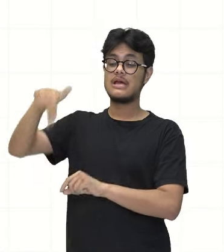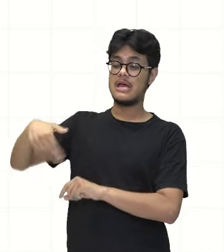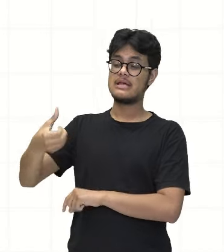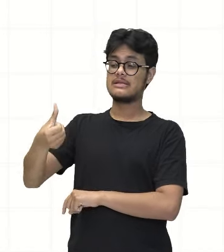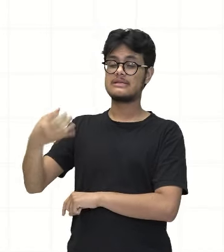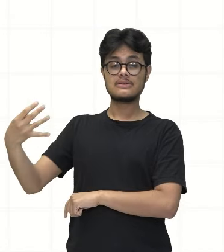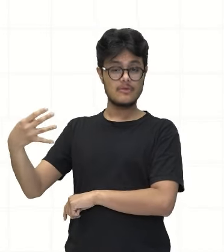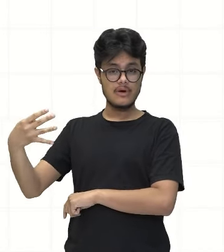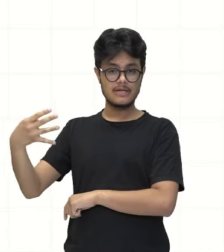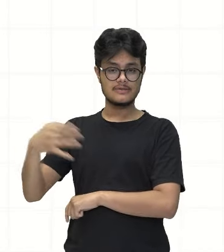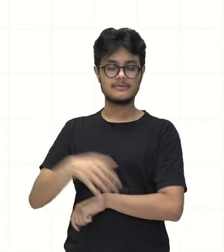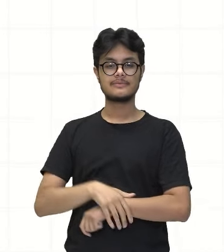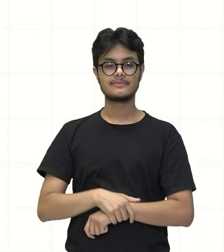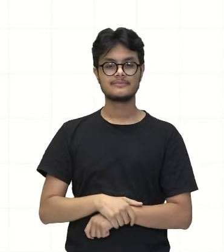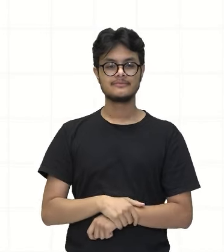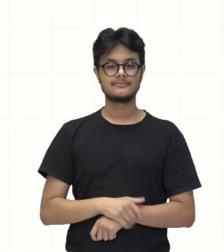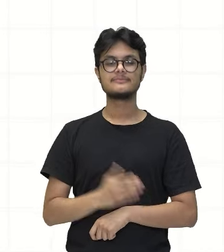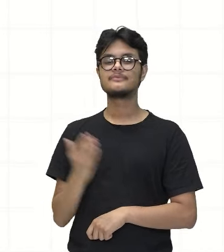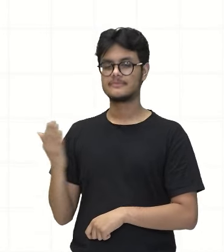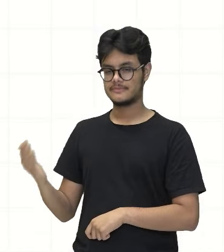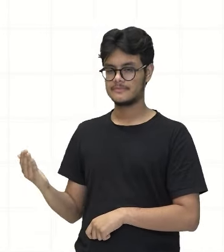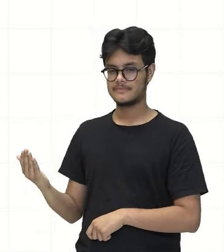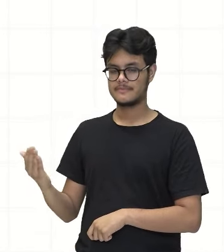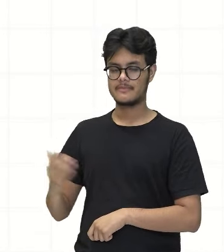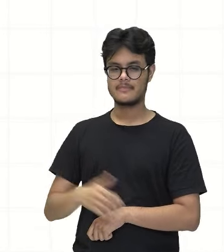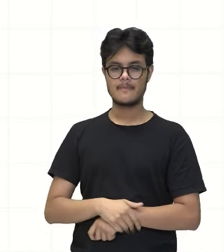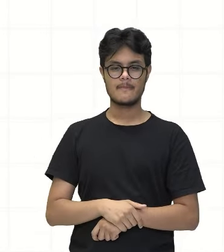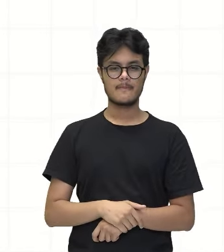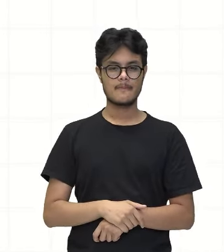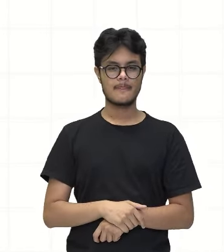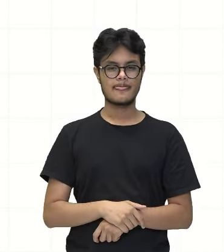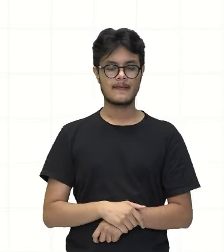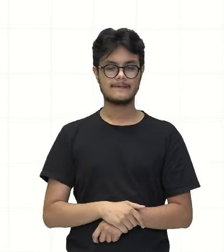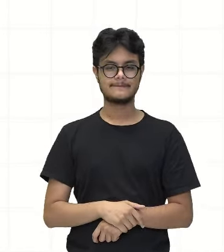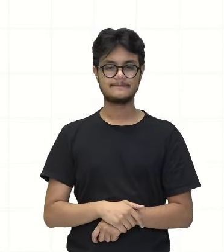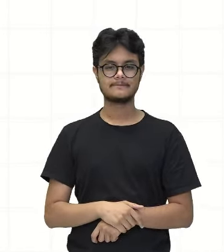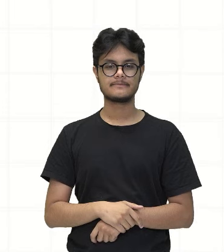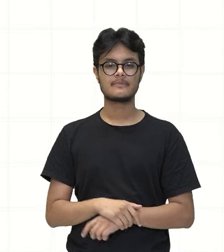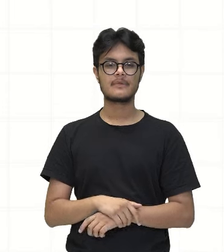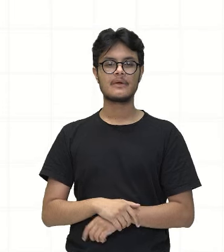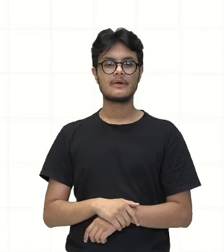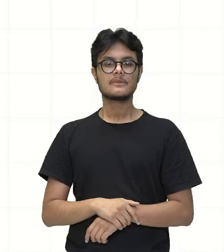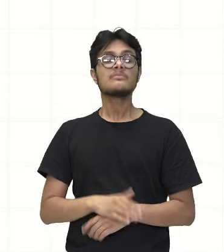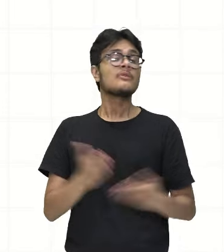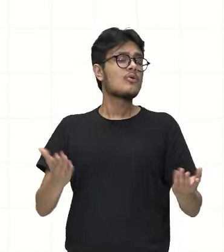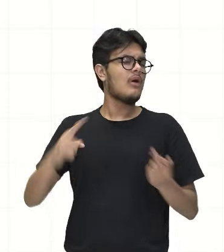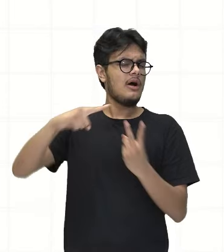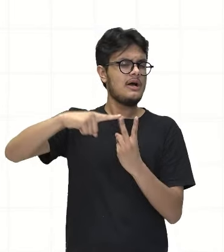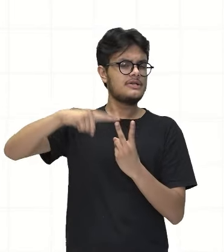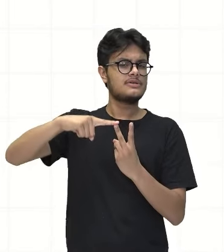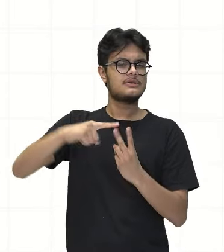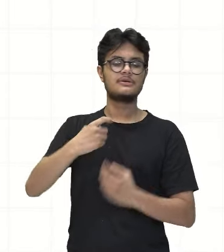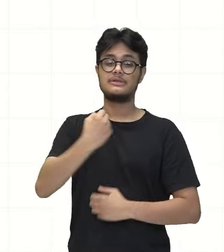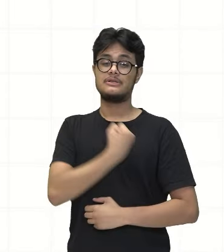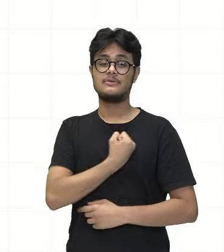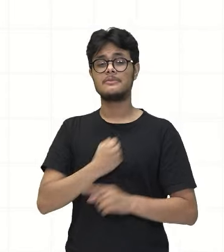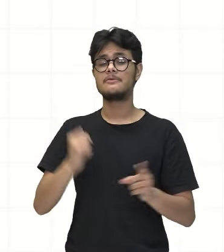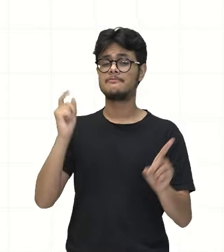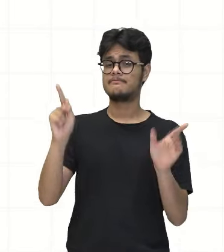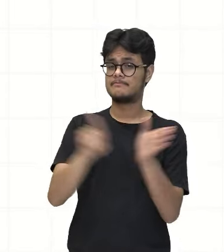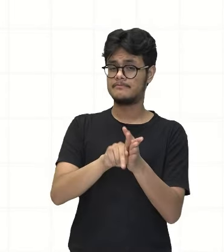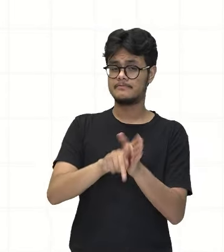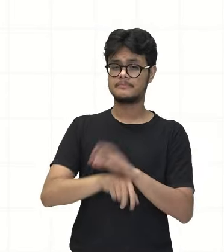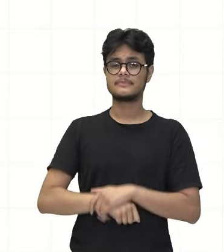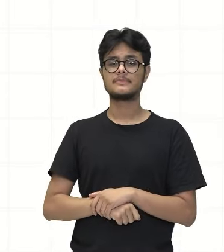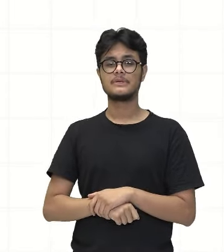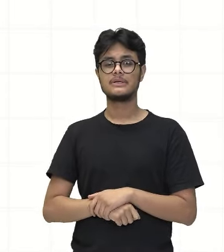vezes 64, né? Então, olha só. Então, eu preciso tirar as raízes desses números, né? Para poder ter a medida de h. Então, eu